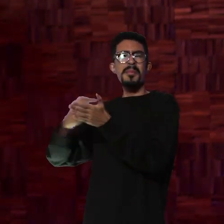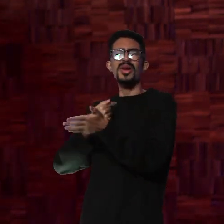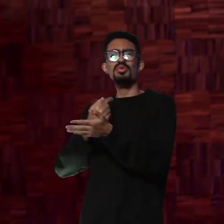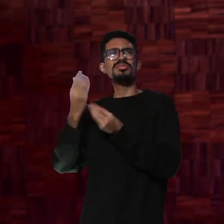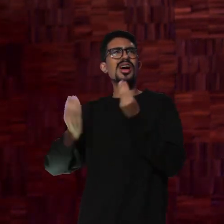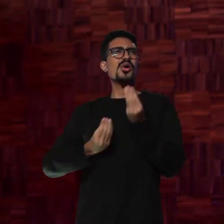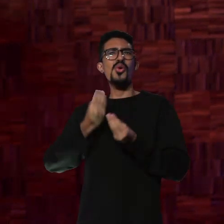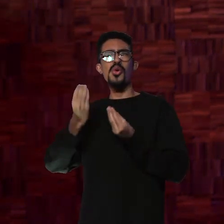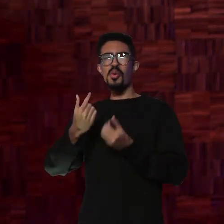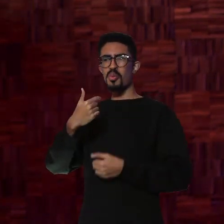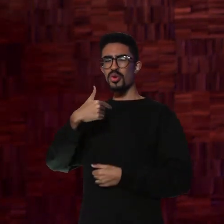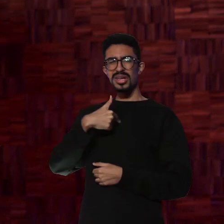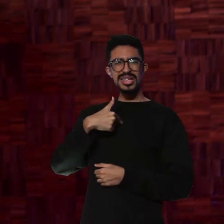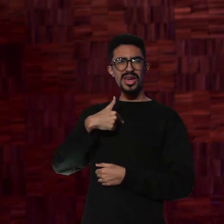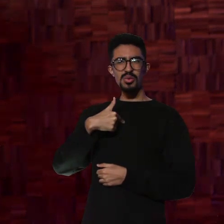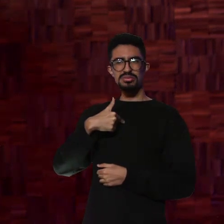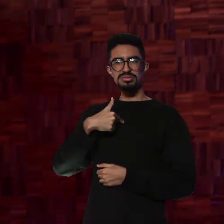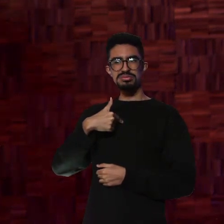É só jantar, né?